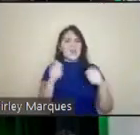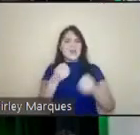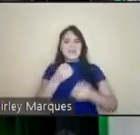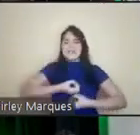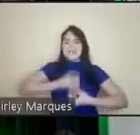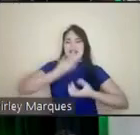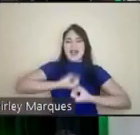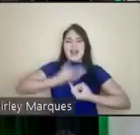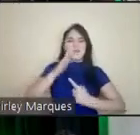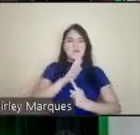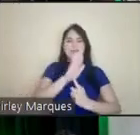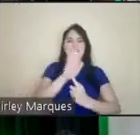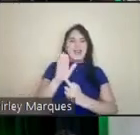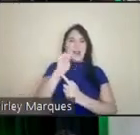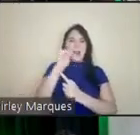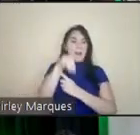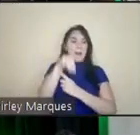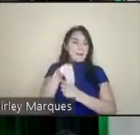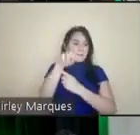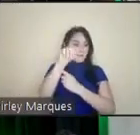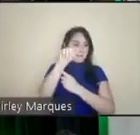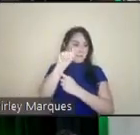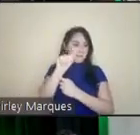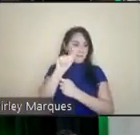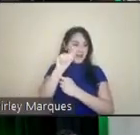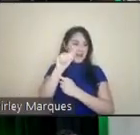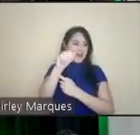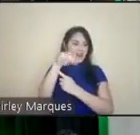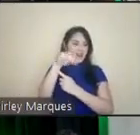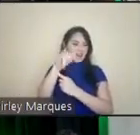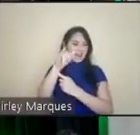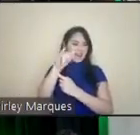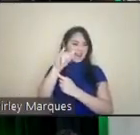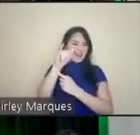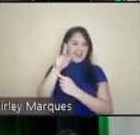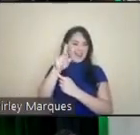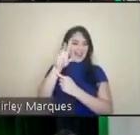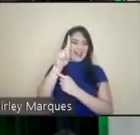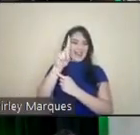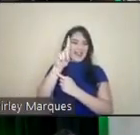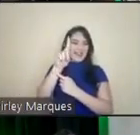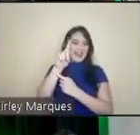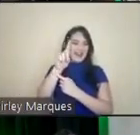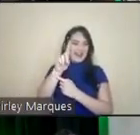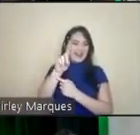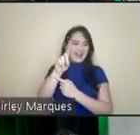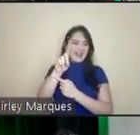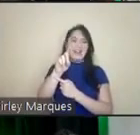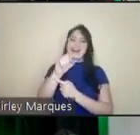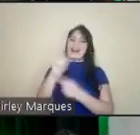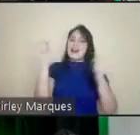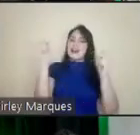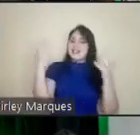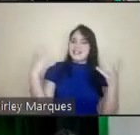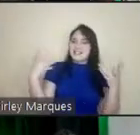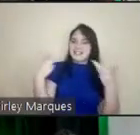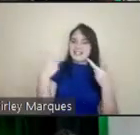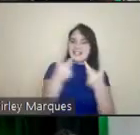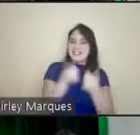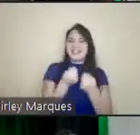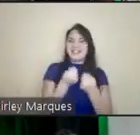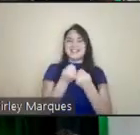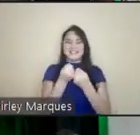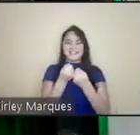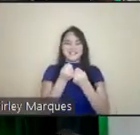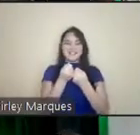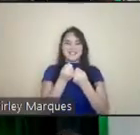é um grande coordenador de sarau, poetaço, musicaço, assim. Eu acho que a gente podia fazer isso